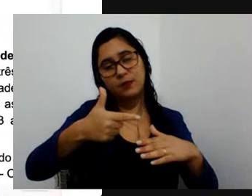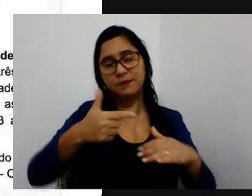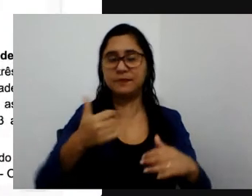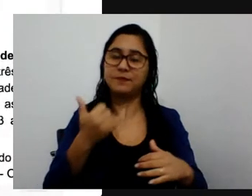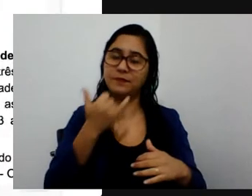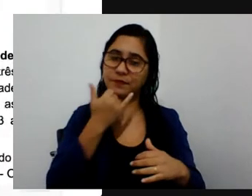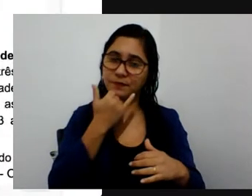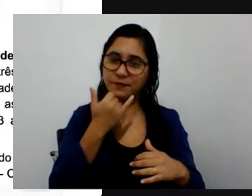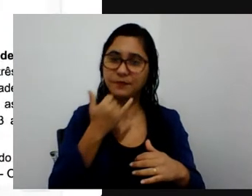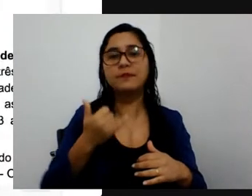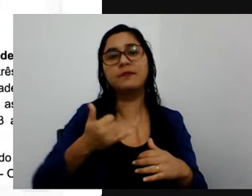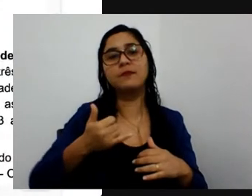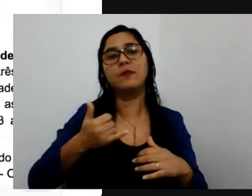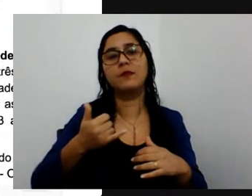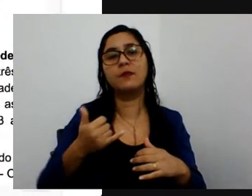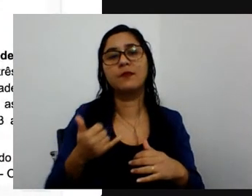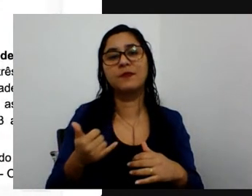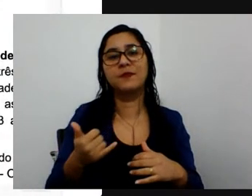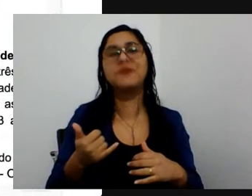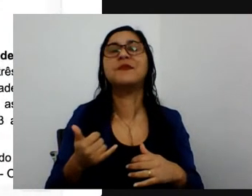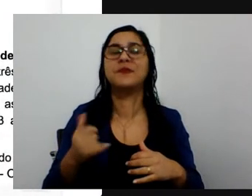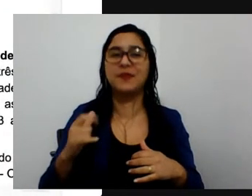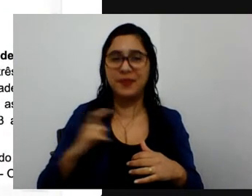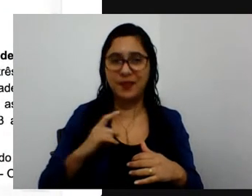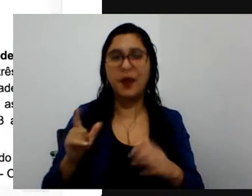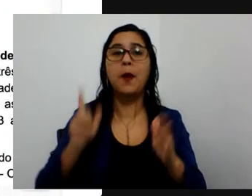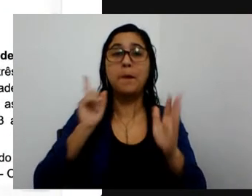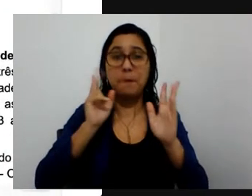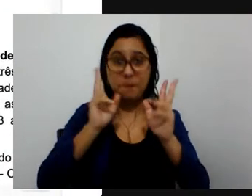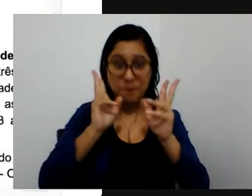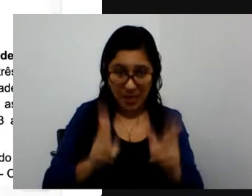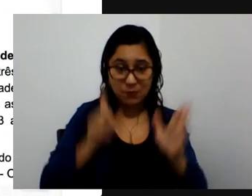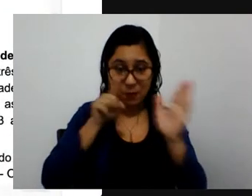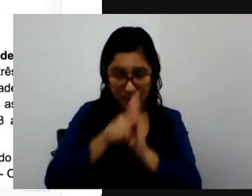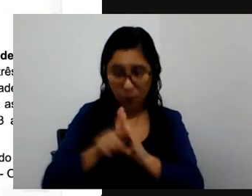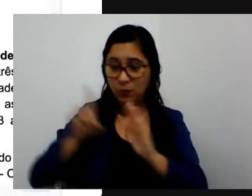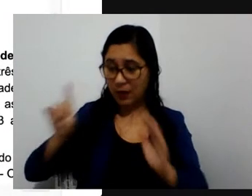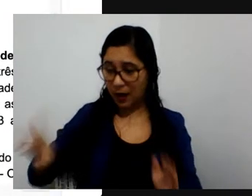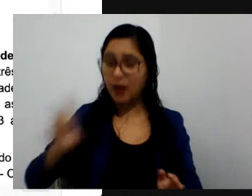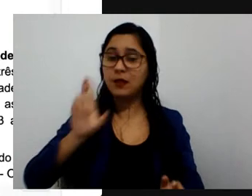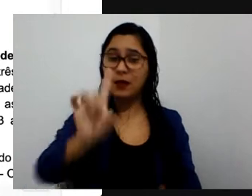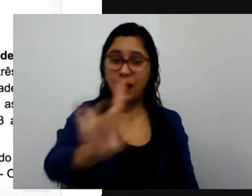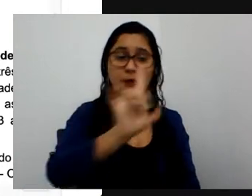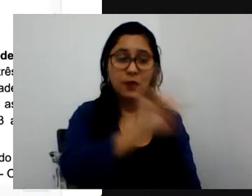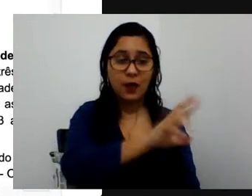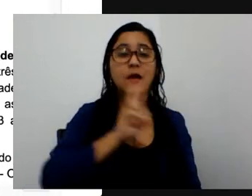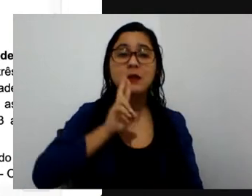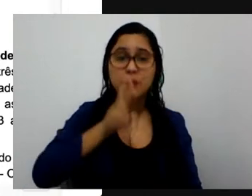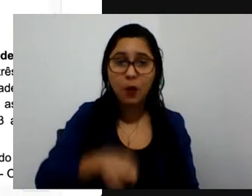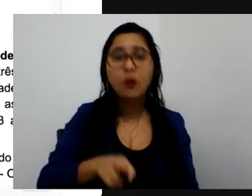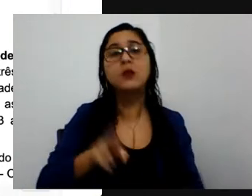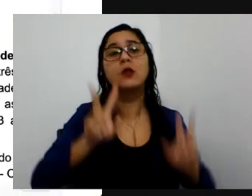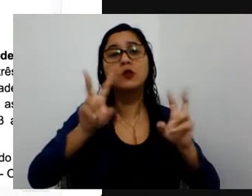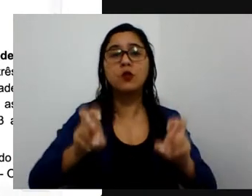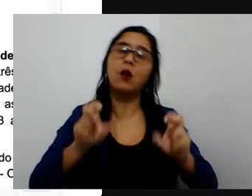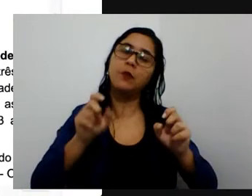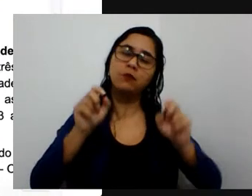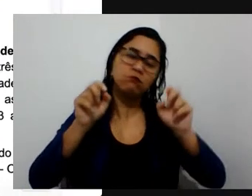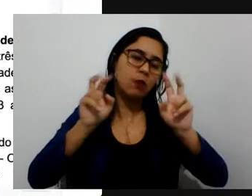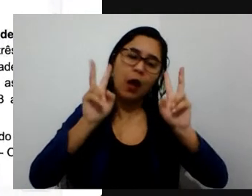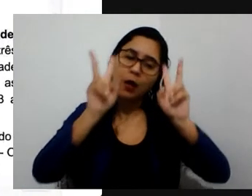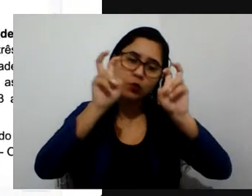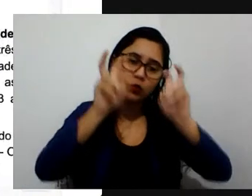responder a 2 perguntas iguais para as 3 candidaturas que versem sobre assuntos de interesse da universidade e que